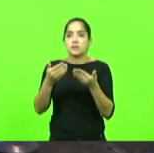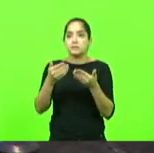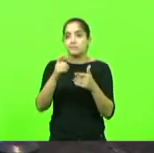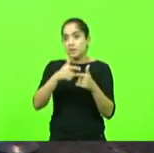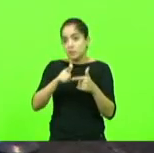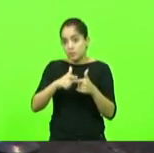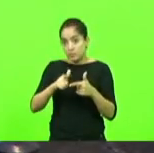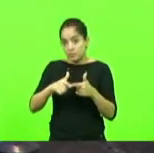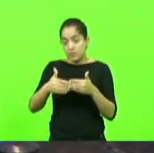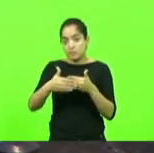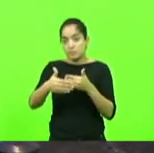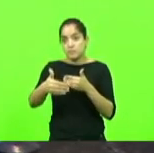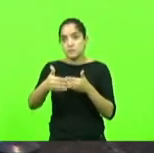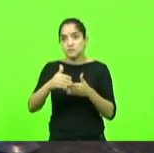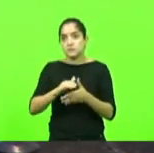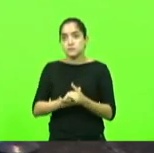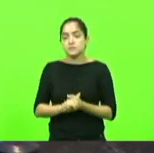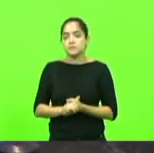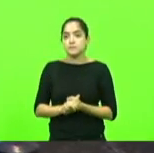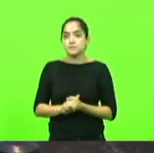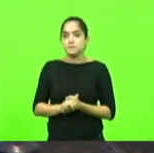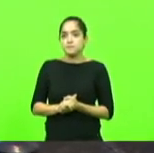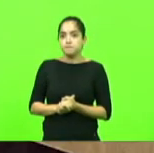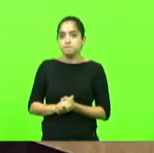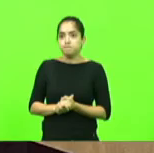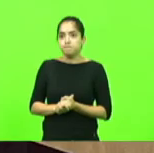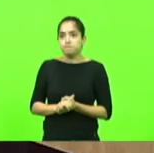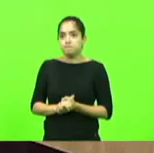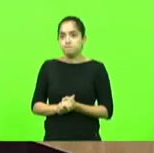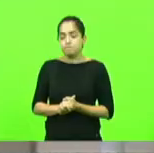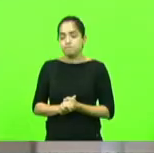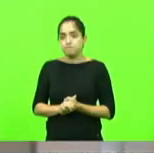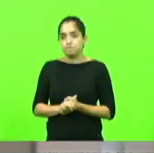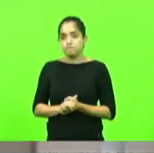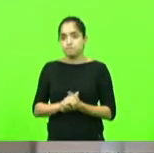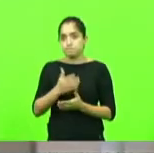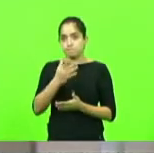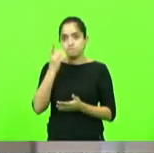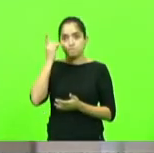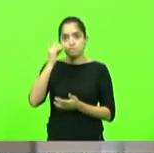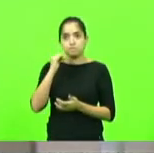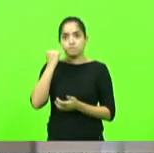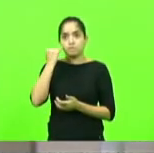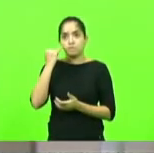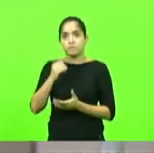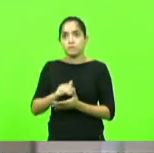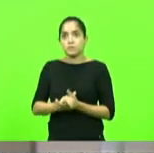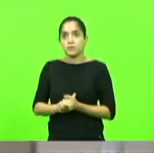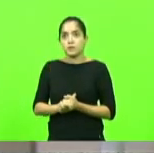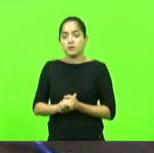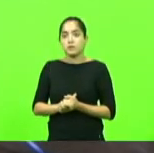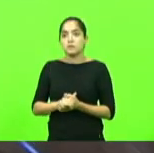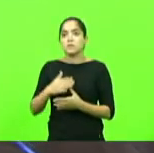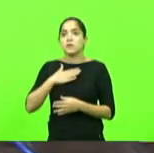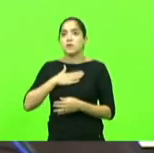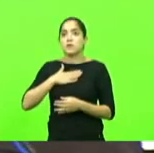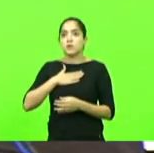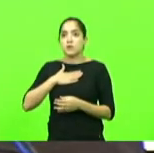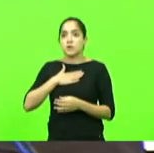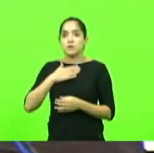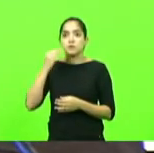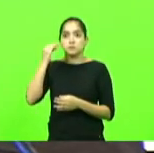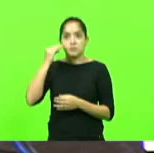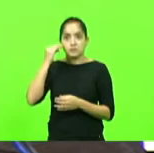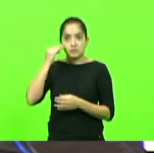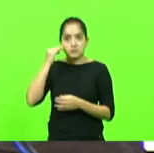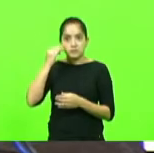fazem algum tipo de atividade com esses animais. A palavra, deputado Jessé Lopes. Ah, eu gosto muito do deputado Márcio,